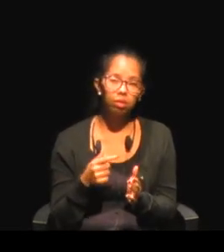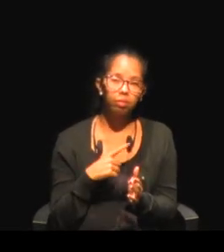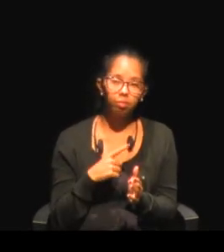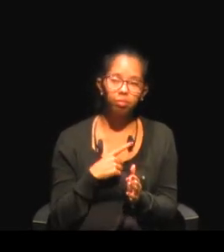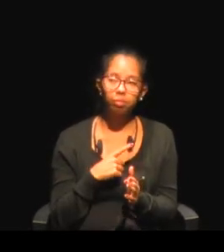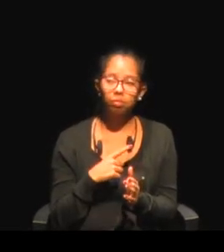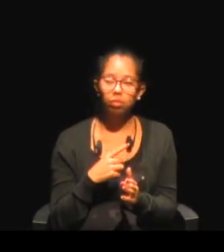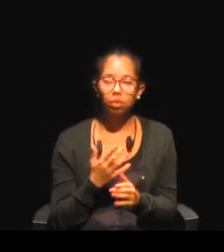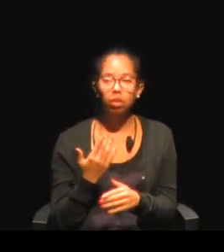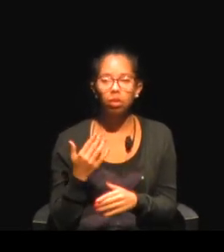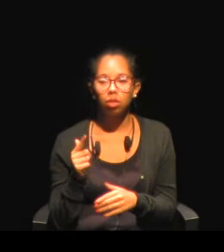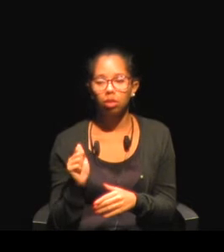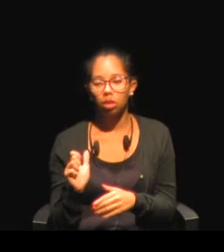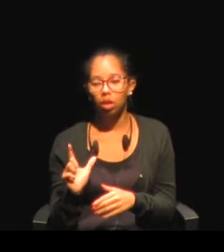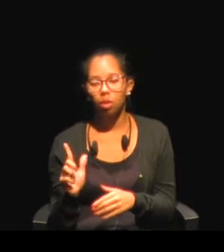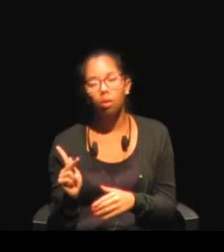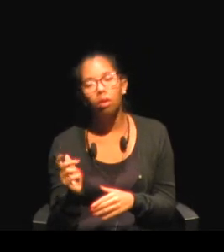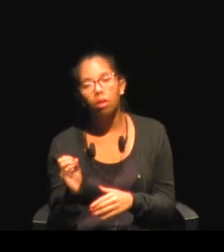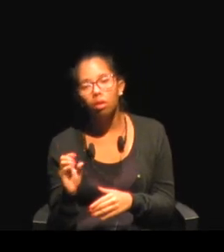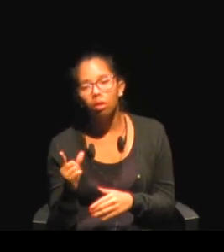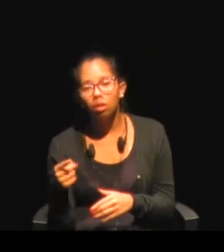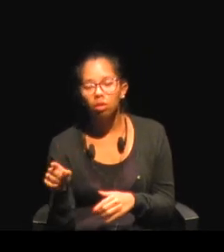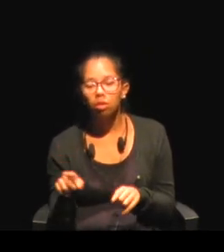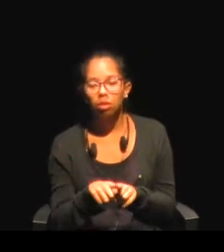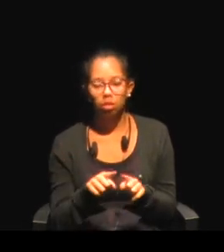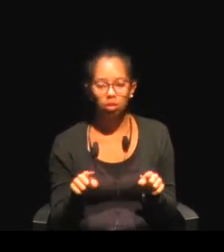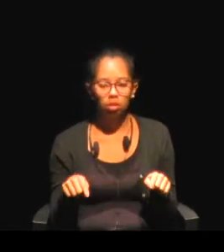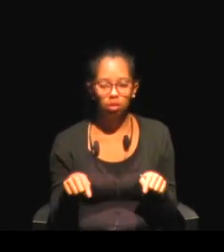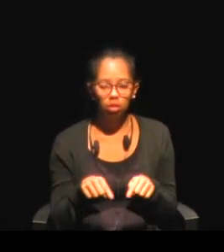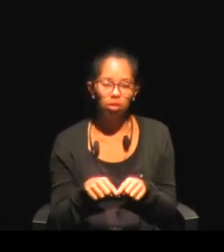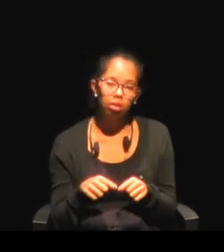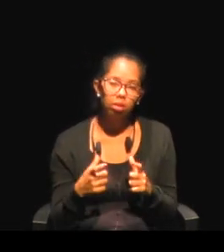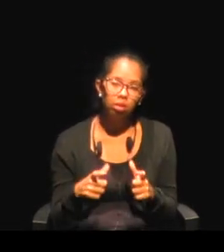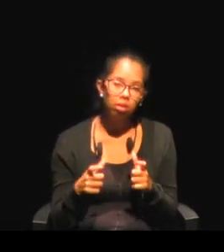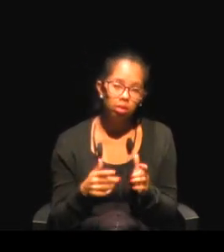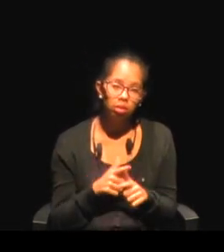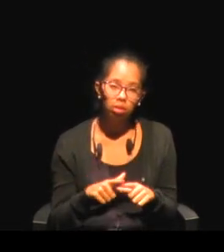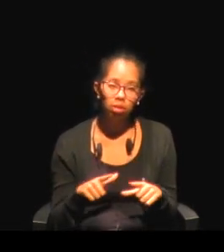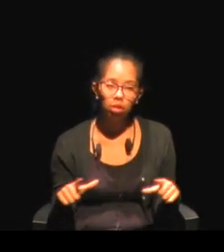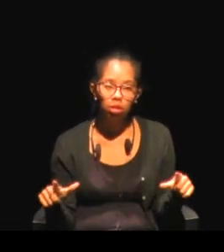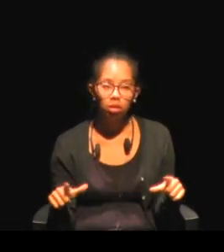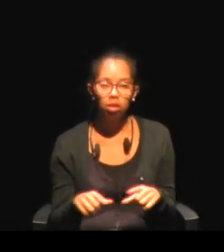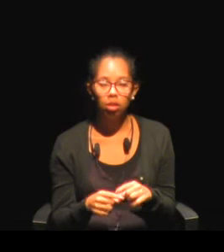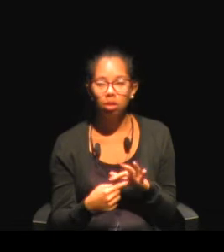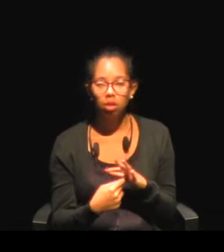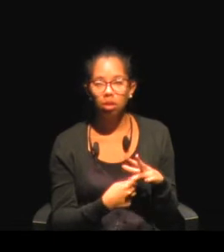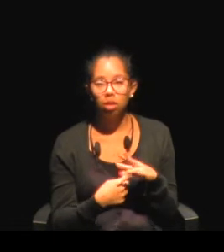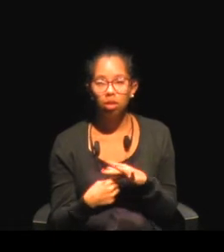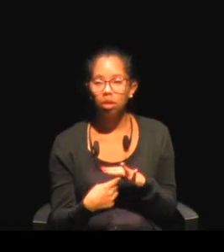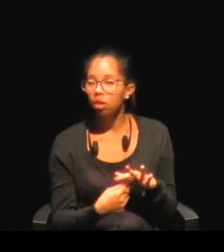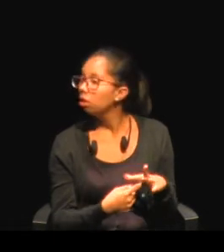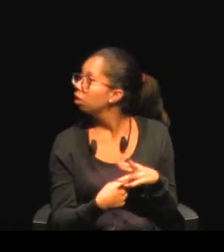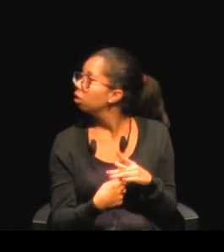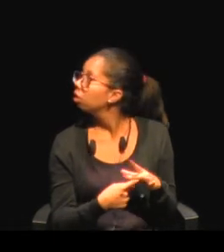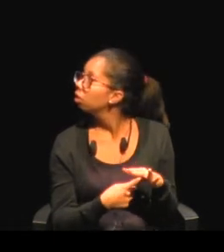gente tinha aqui era um galpão como esse e um espaço vazio aqui do lado, quando a gente